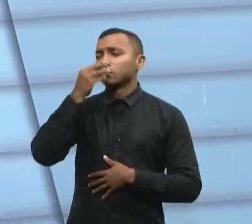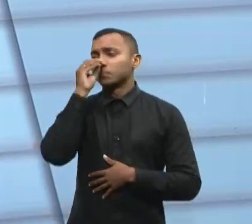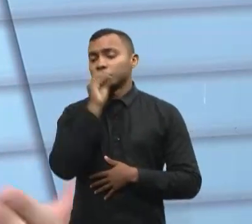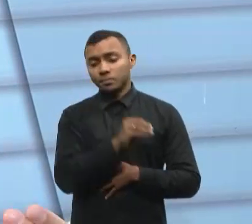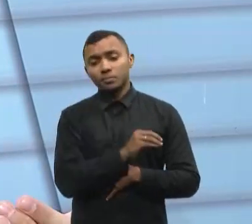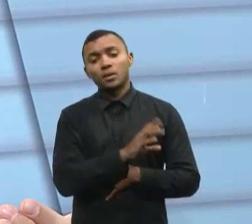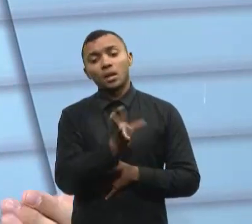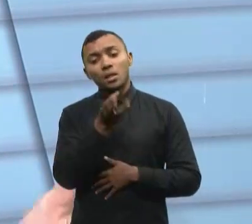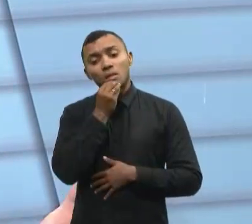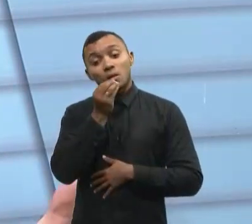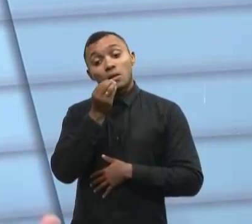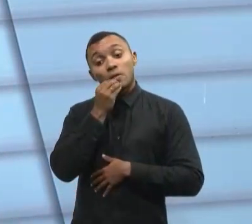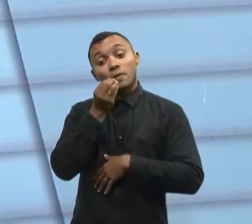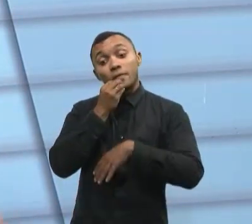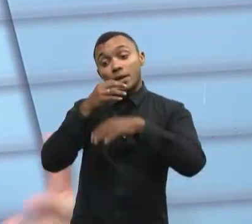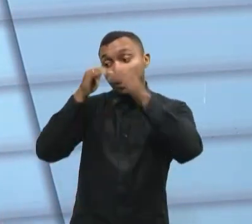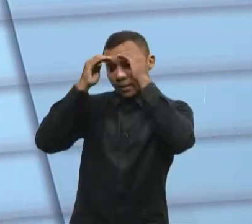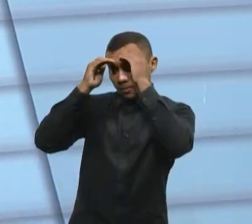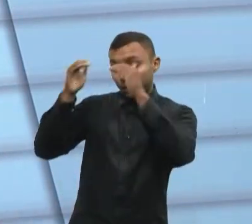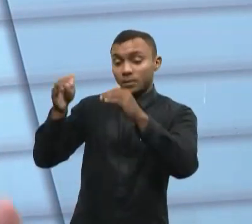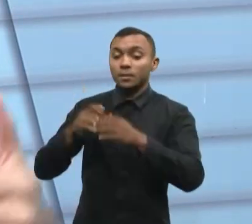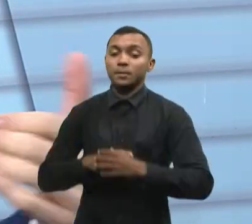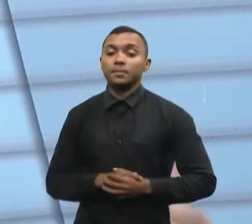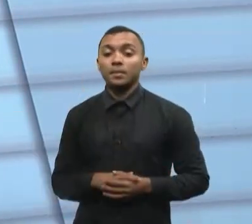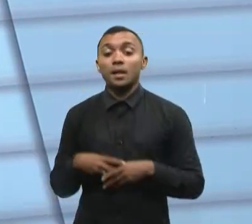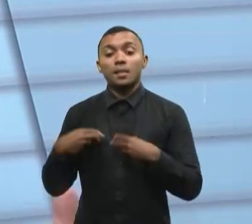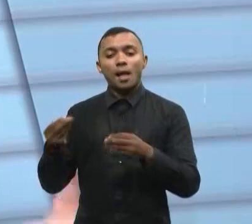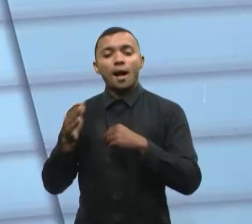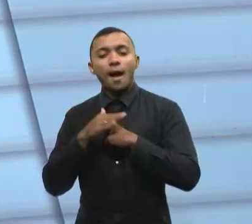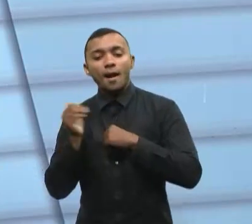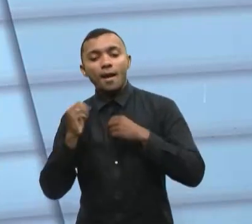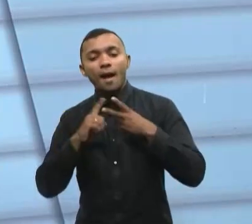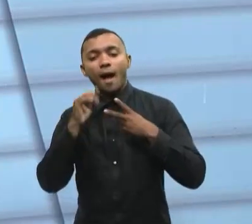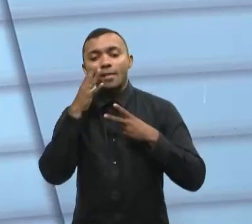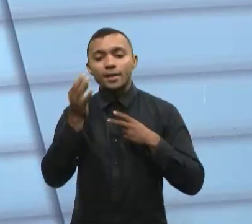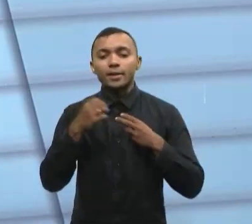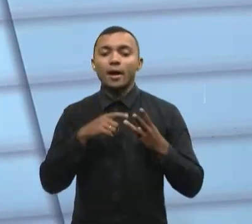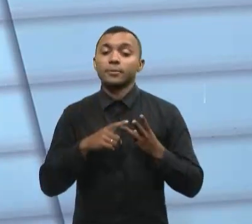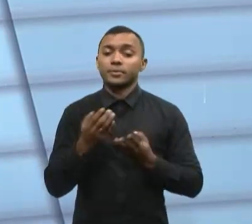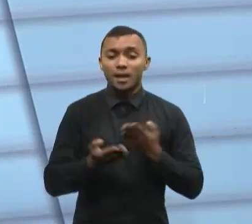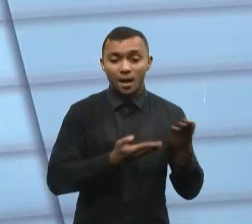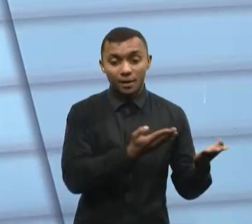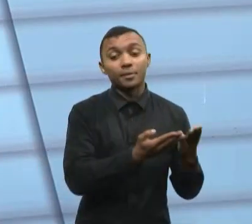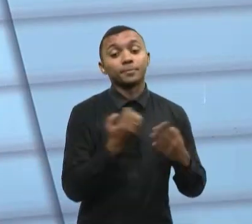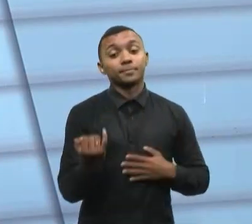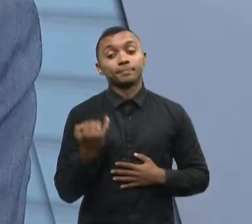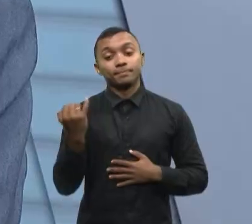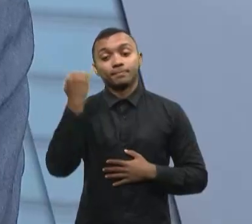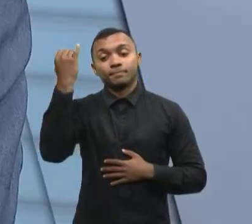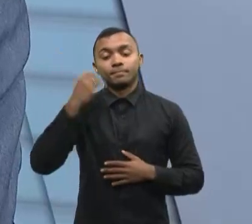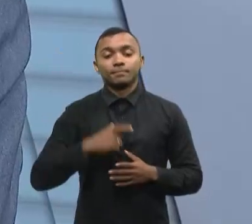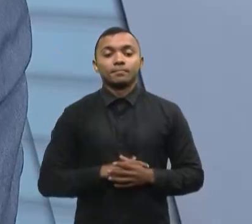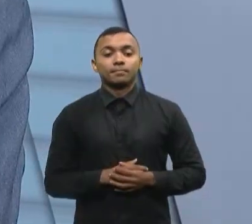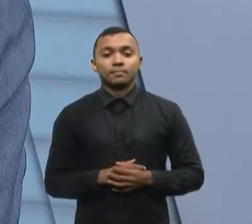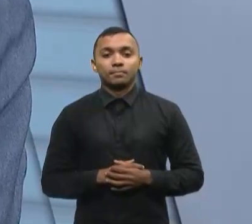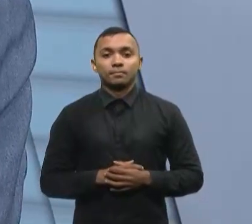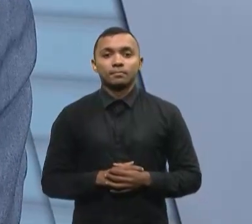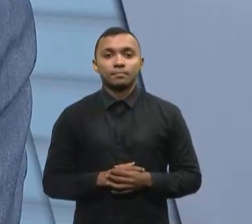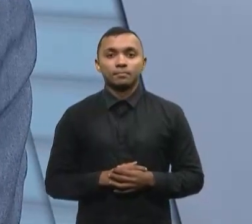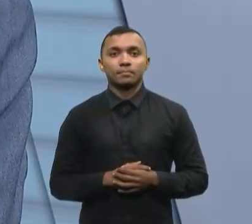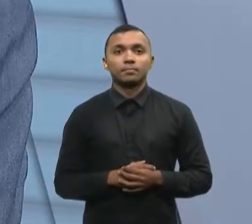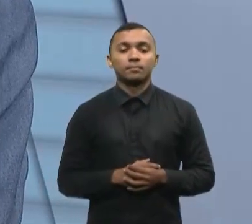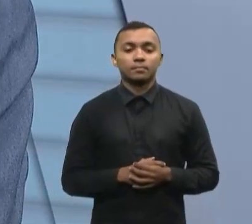tem que respeitar a dificuldade e dar carinho, dar atenção, dar cuidado. Isso é importante para ele. Muito bem. Ô